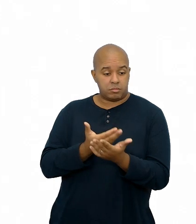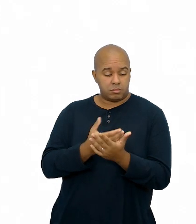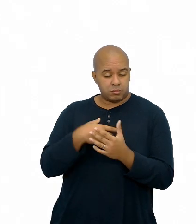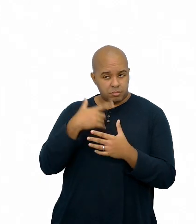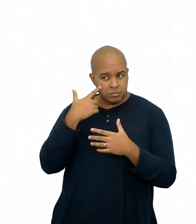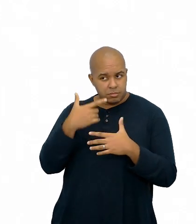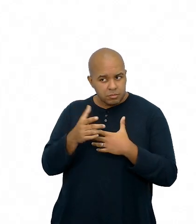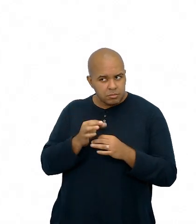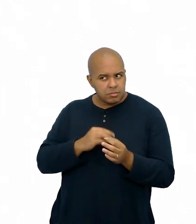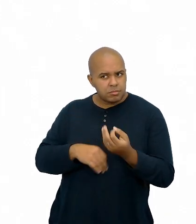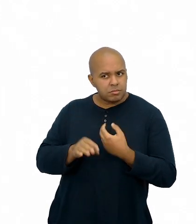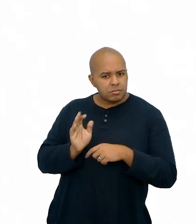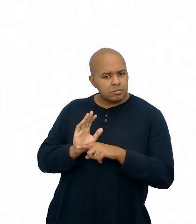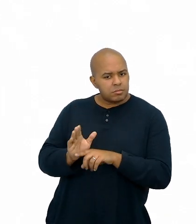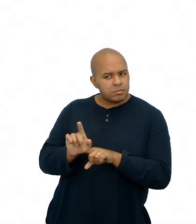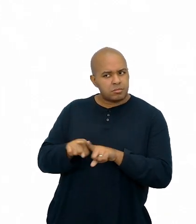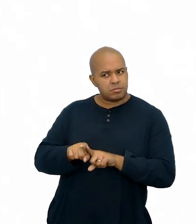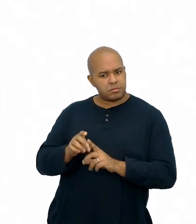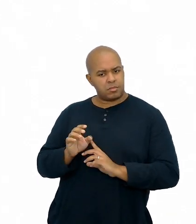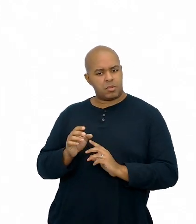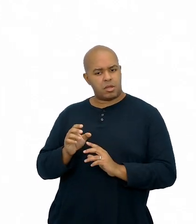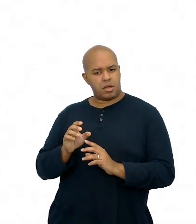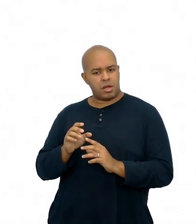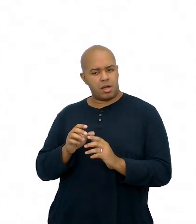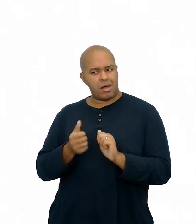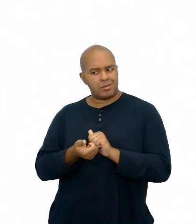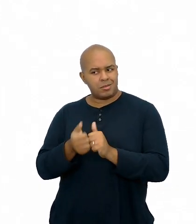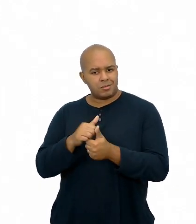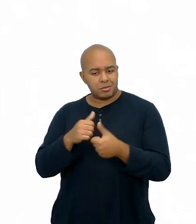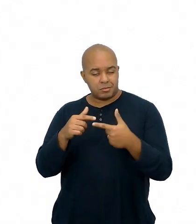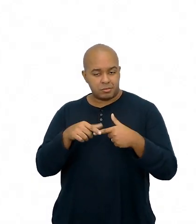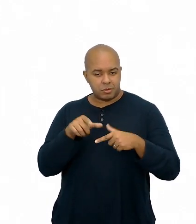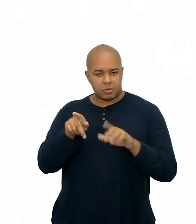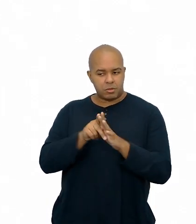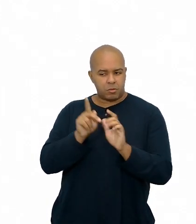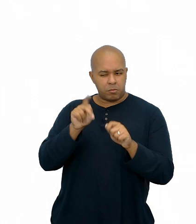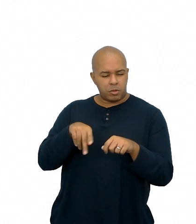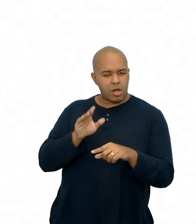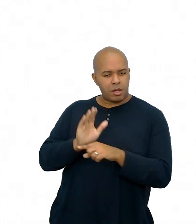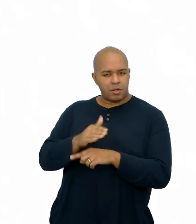as intervenções e até mesmo as adequações, né, para que possa